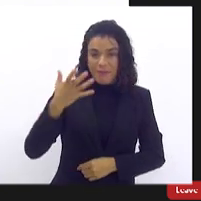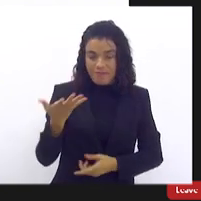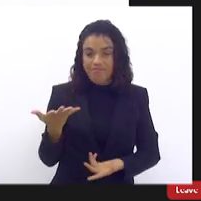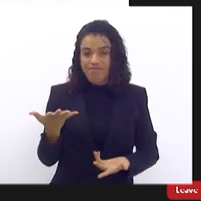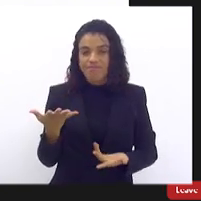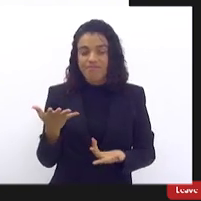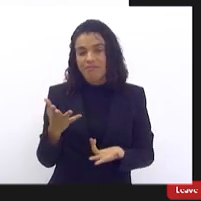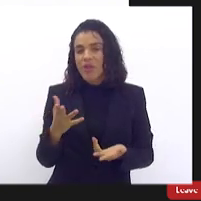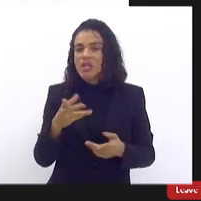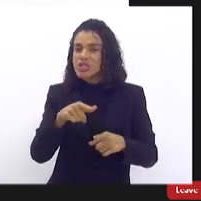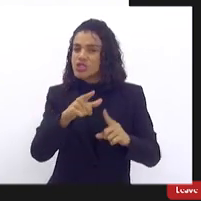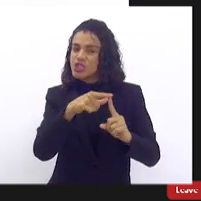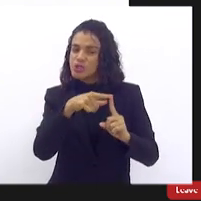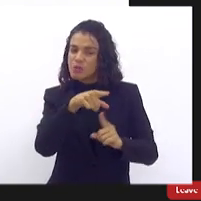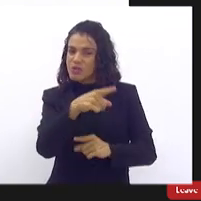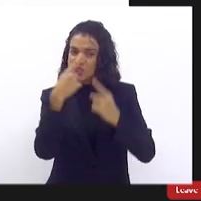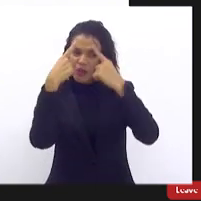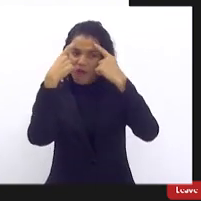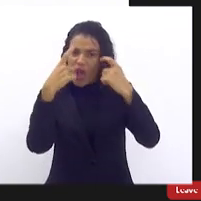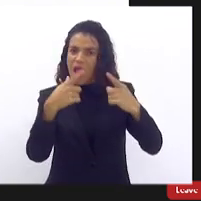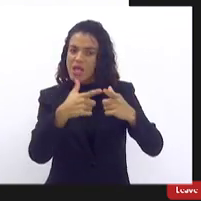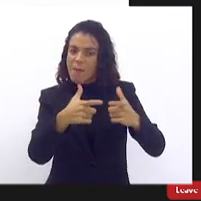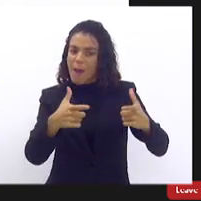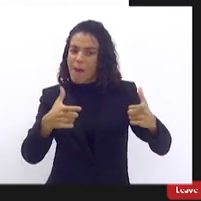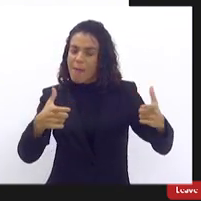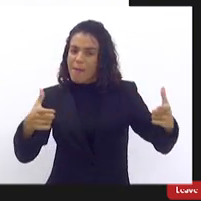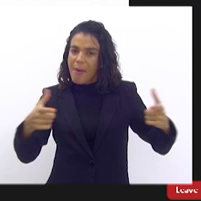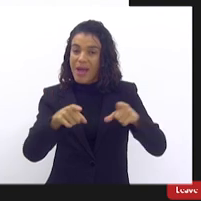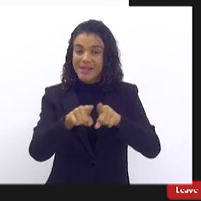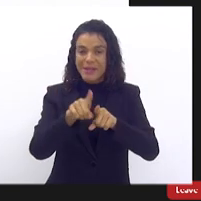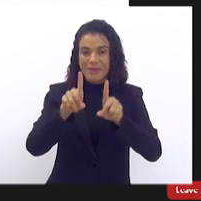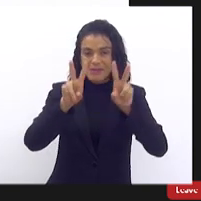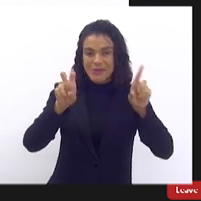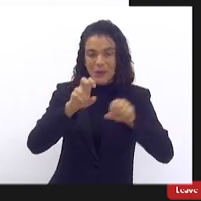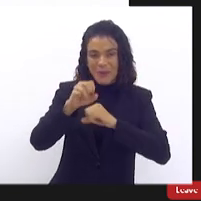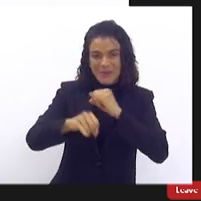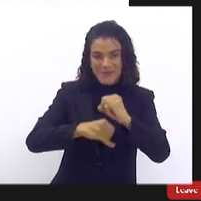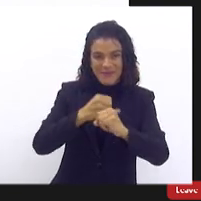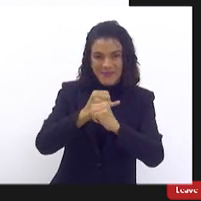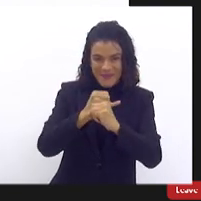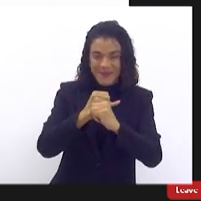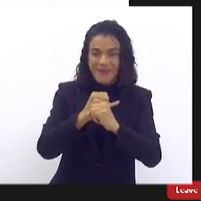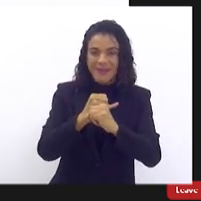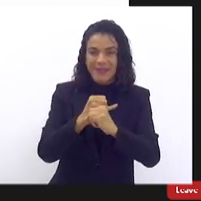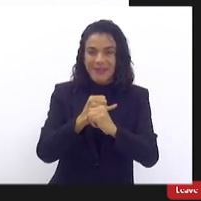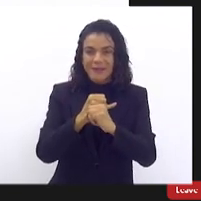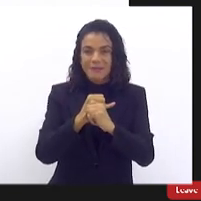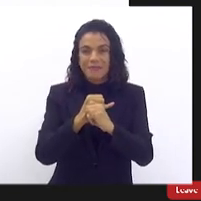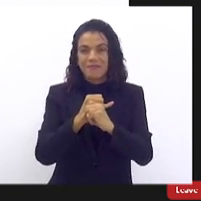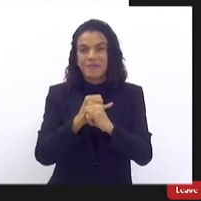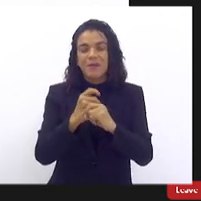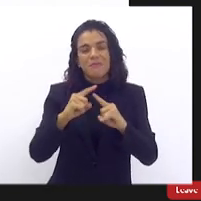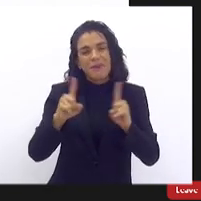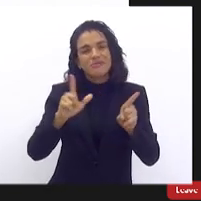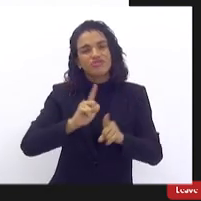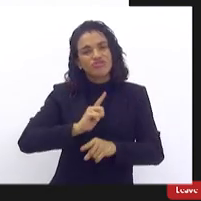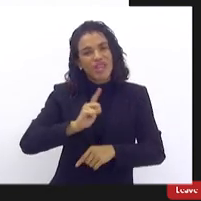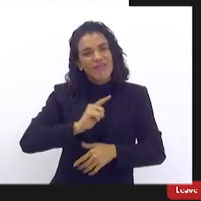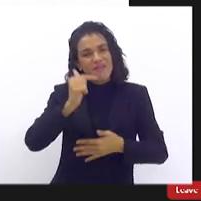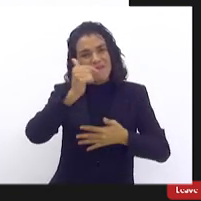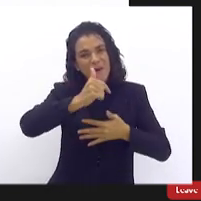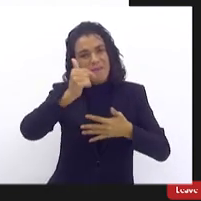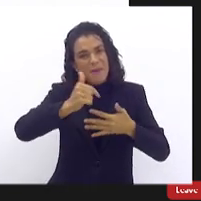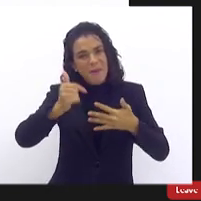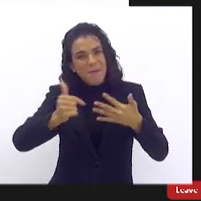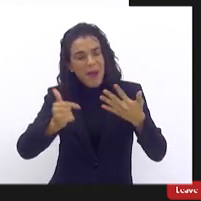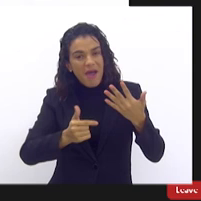essa forma de violência começou a crescer muito, e também em relação à internet, né? Mas teve vários episódios ao